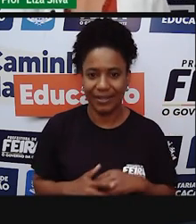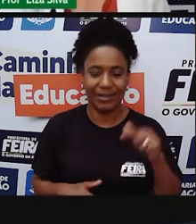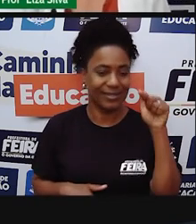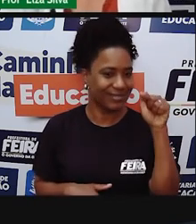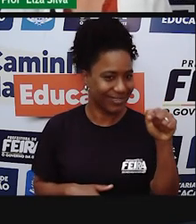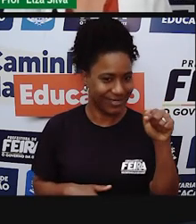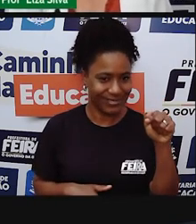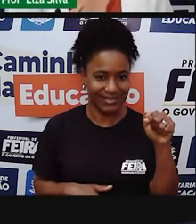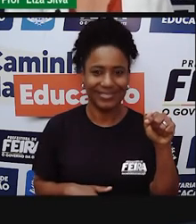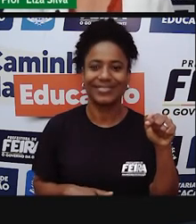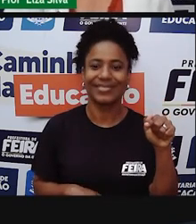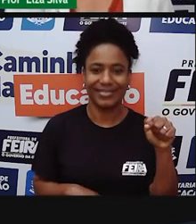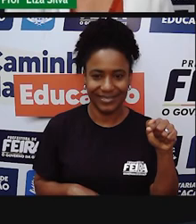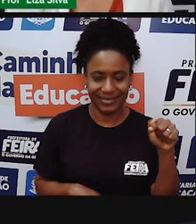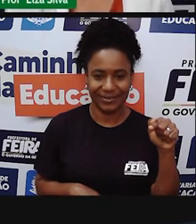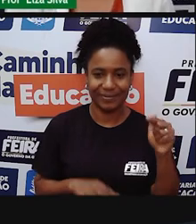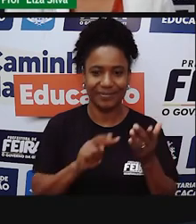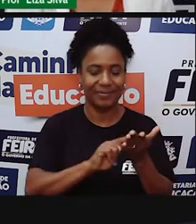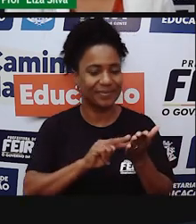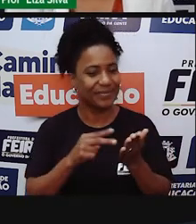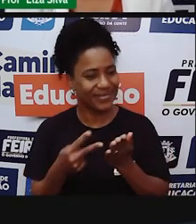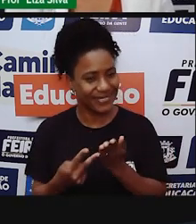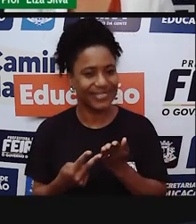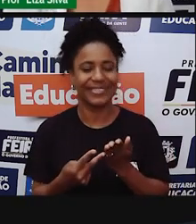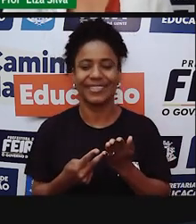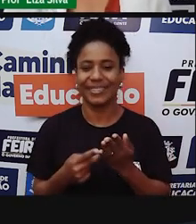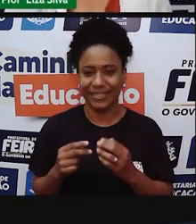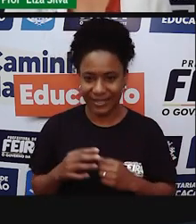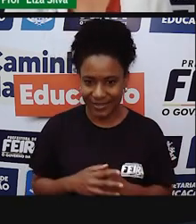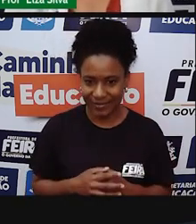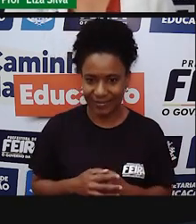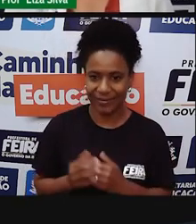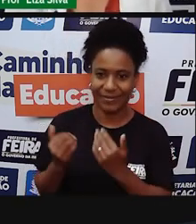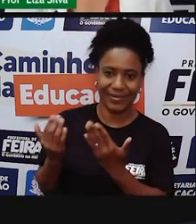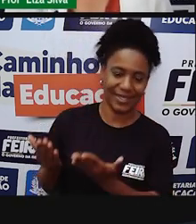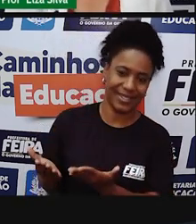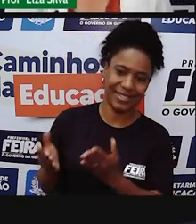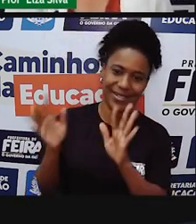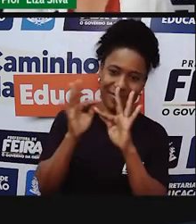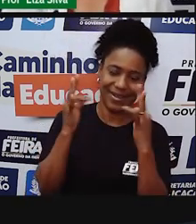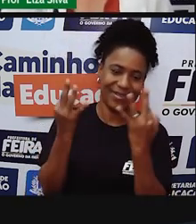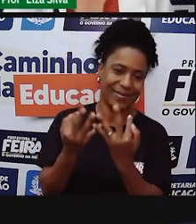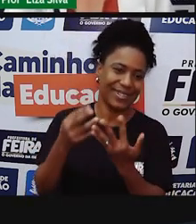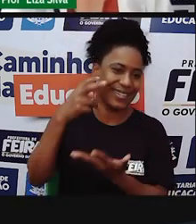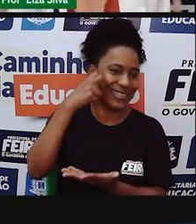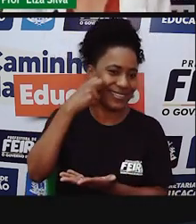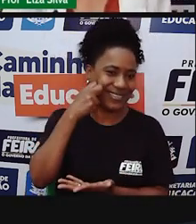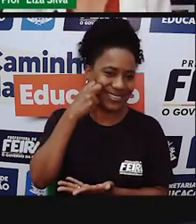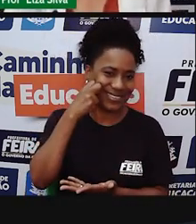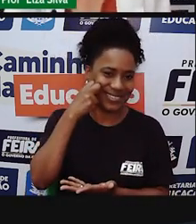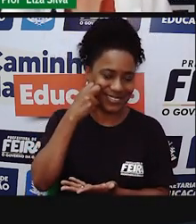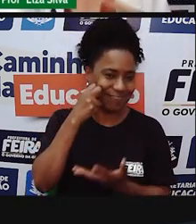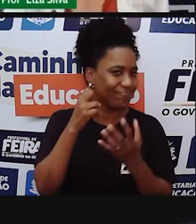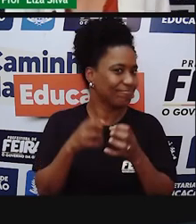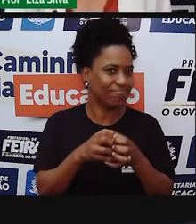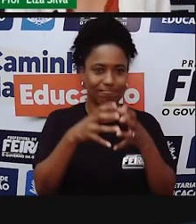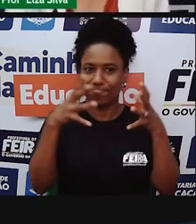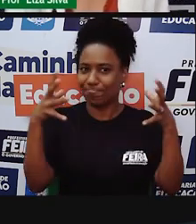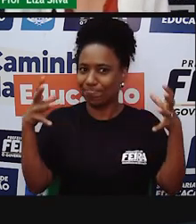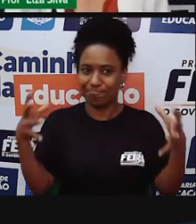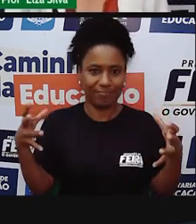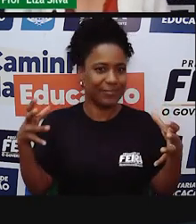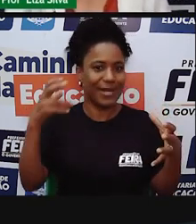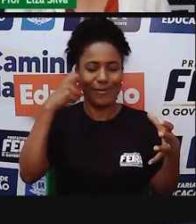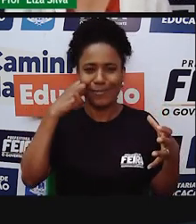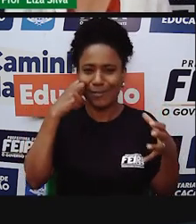7, that is my big step family. Essa é minha família adotiva, enorme, né? Minha grande